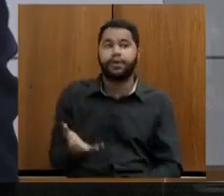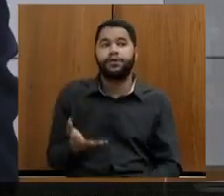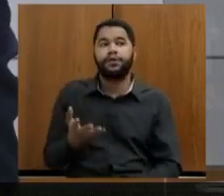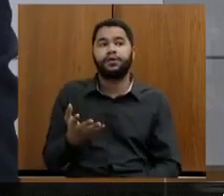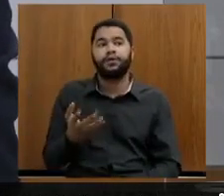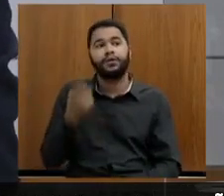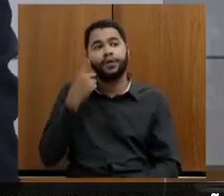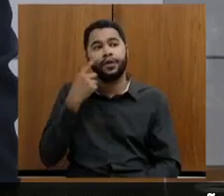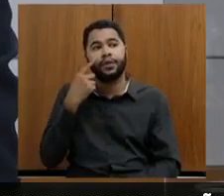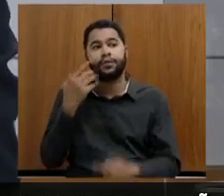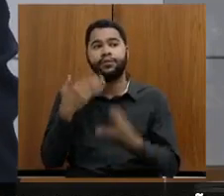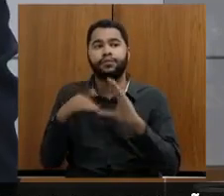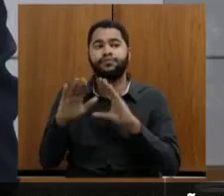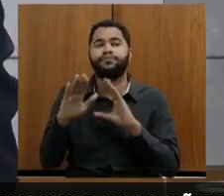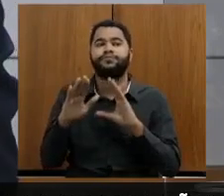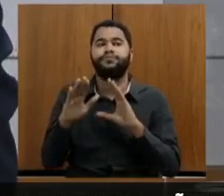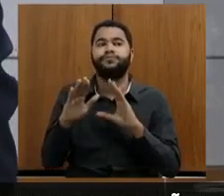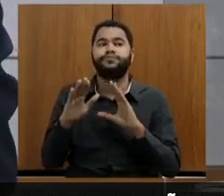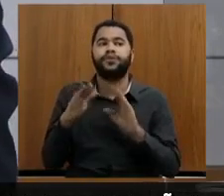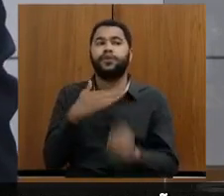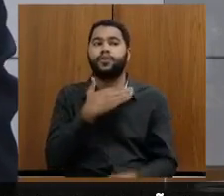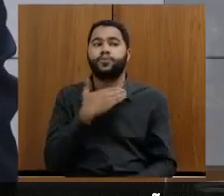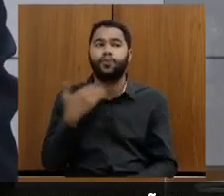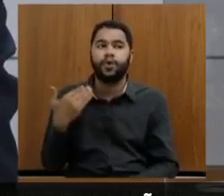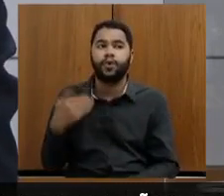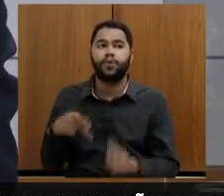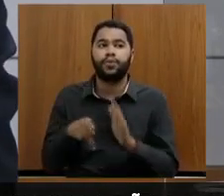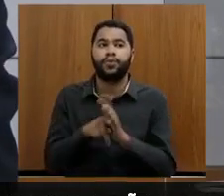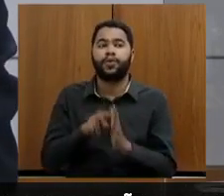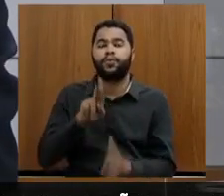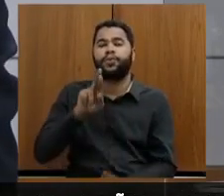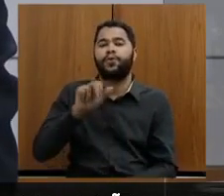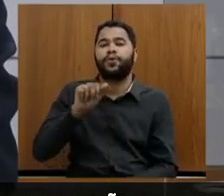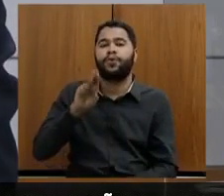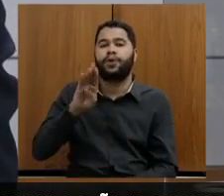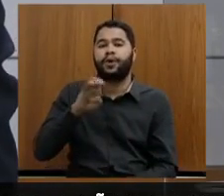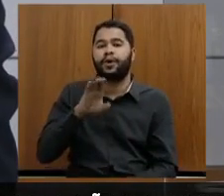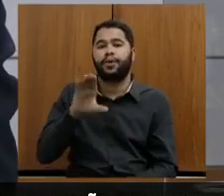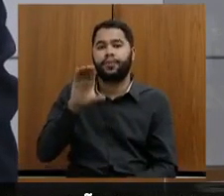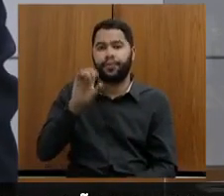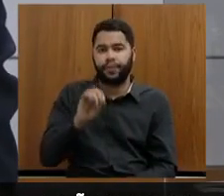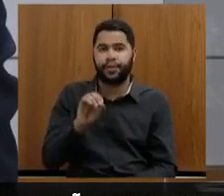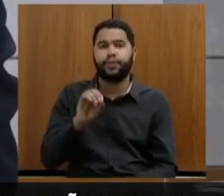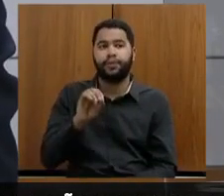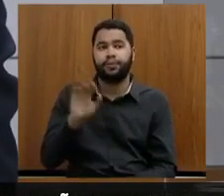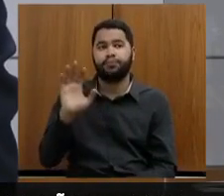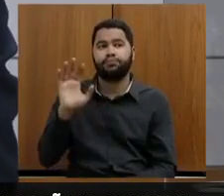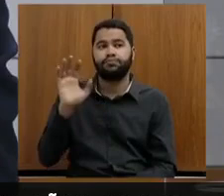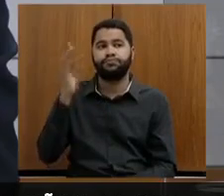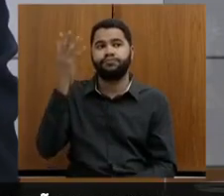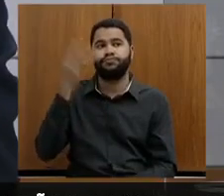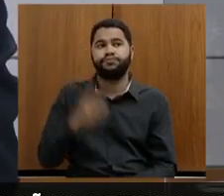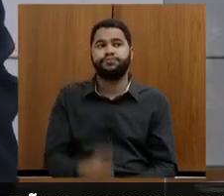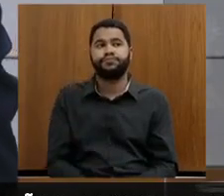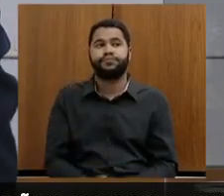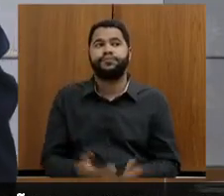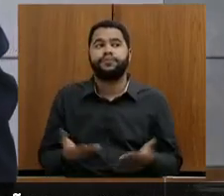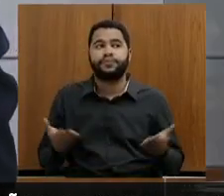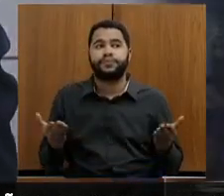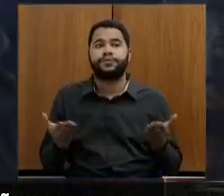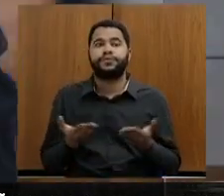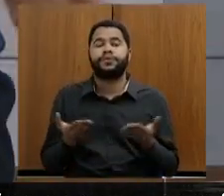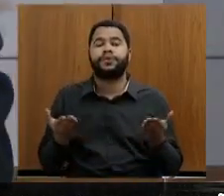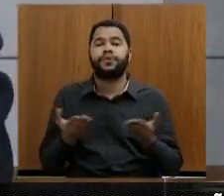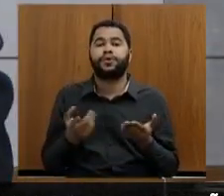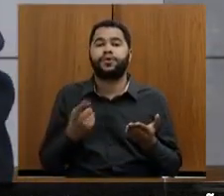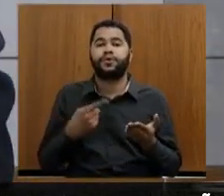tem que encaminhar morreu tem que vir o rabecão da Polícia Civil essa situação e agora